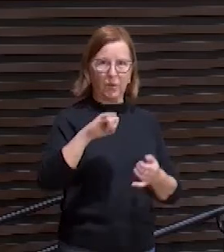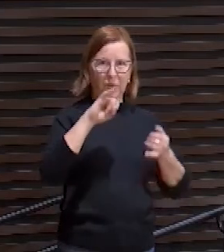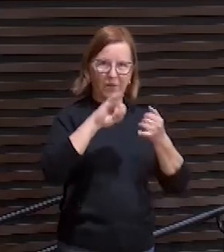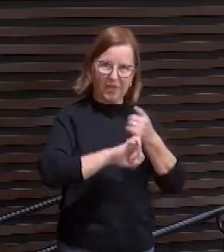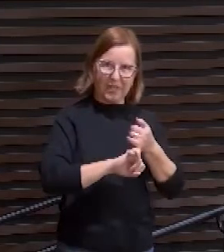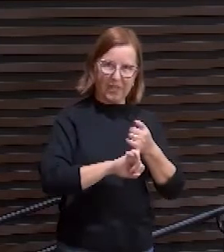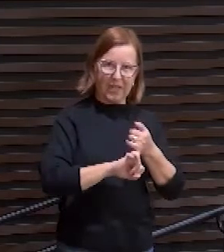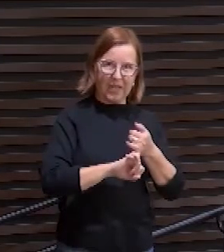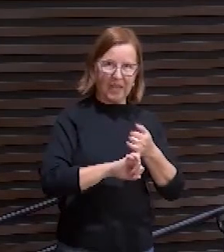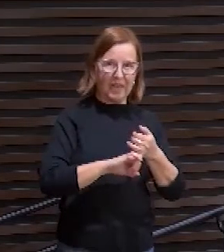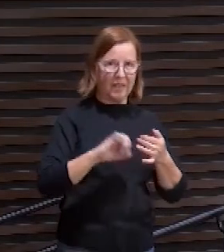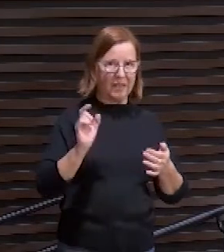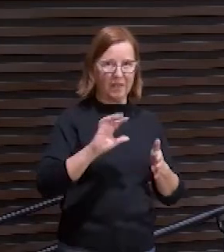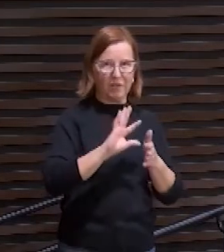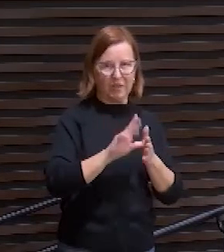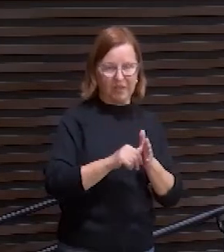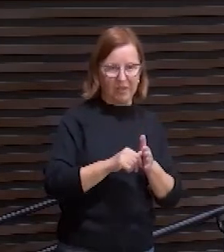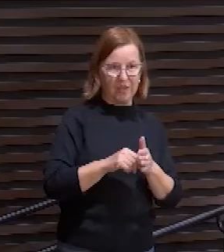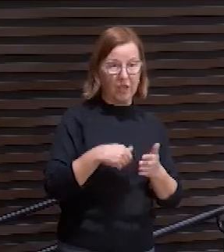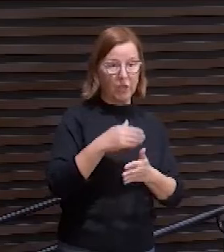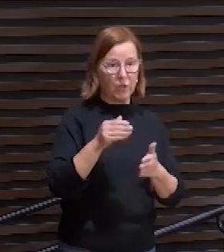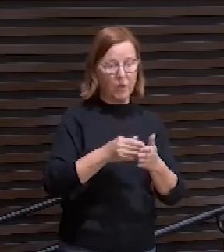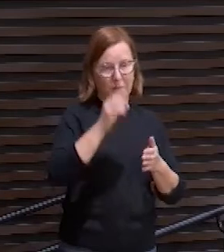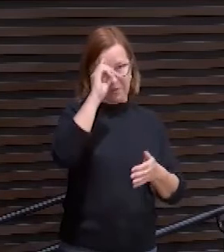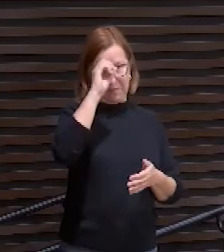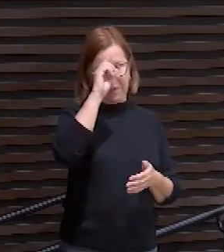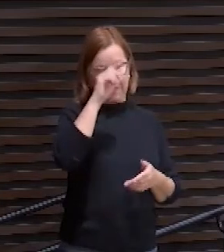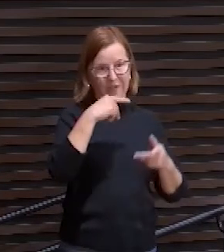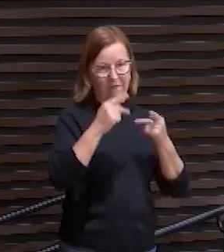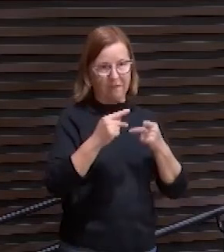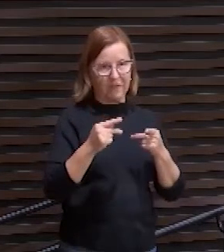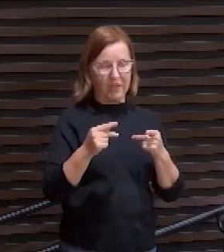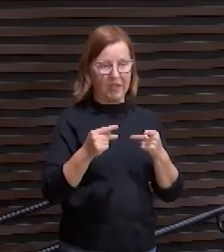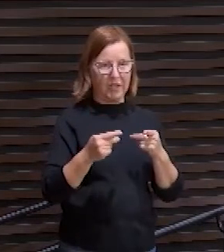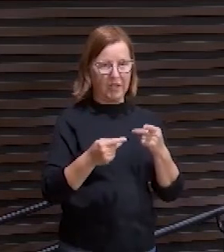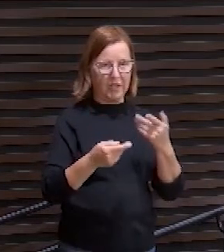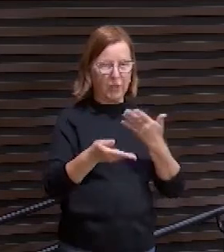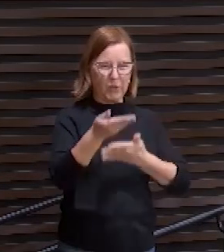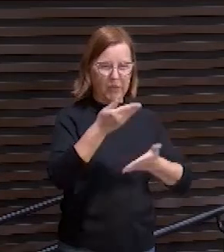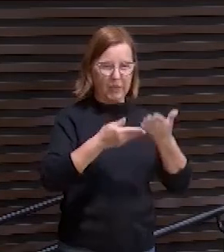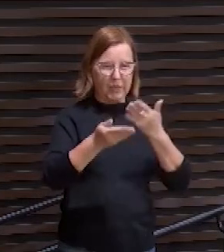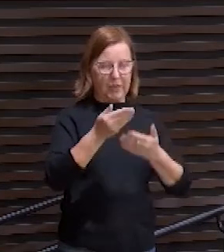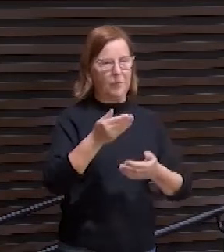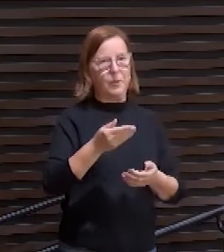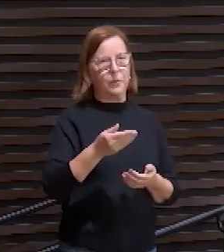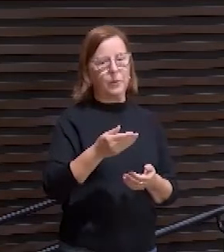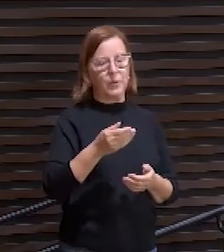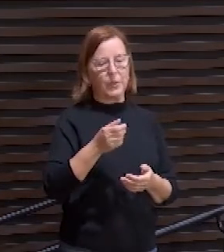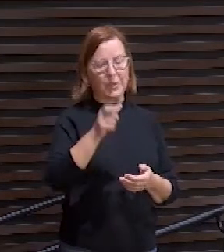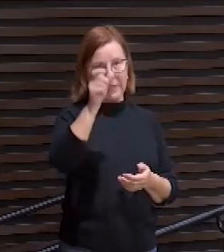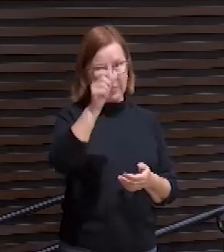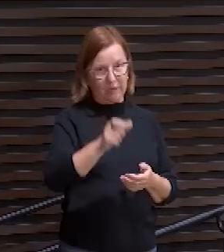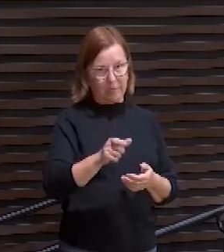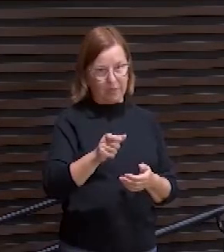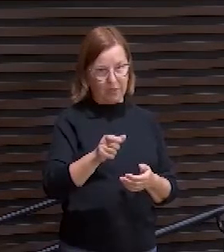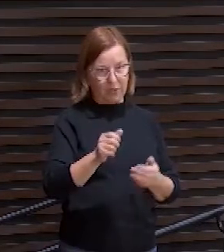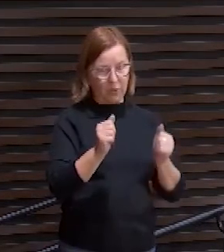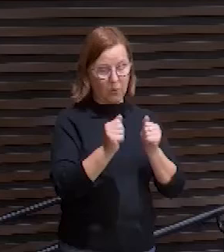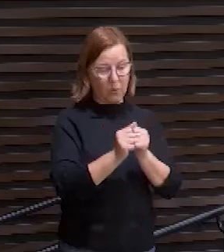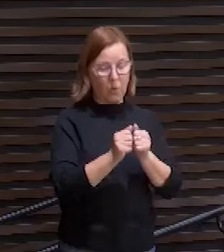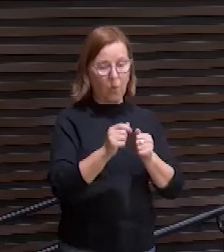que se referem ao relacionamento do homem com outro homem.